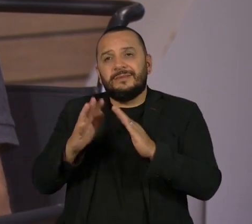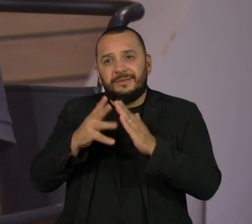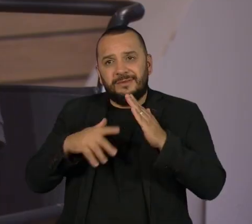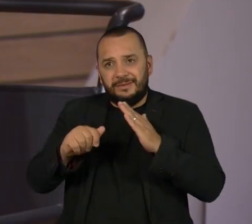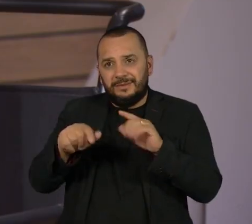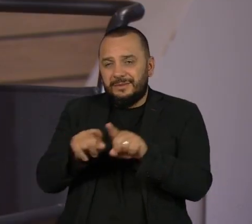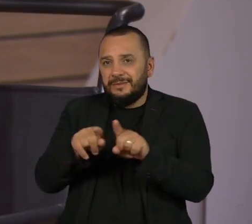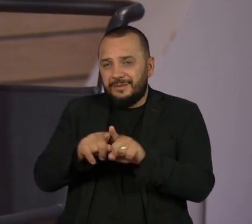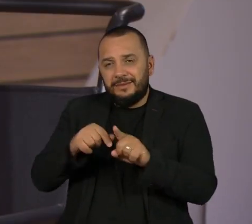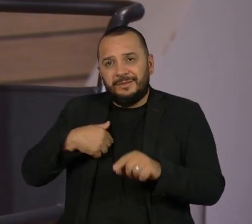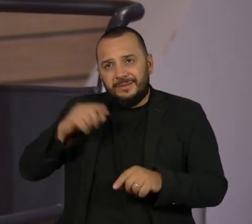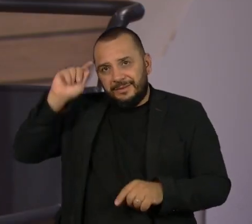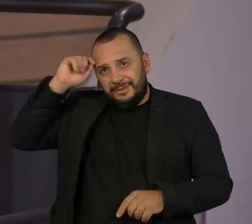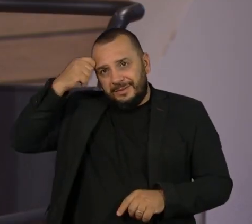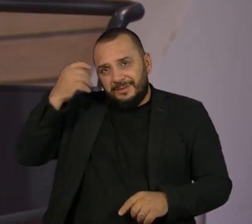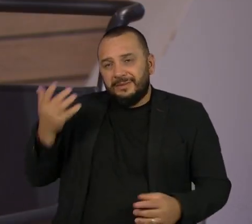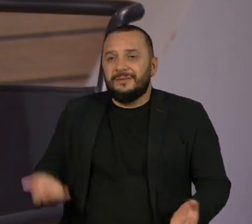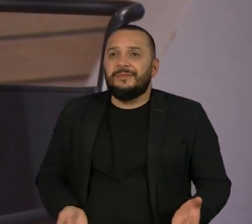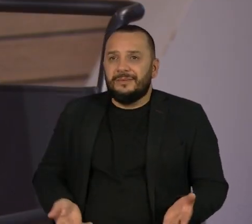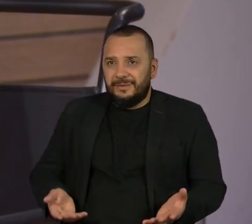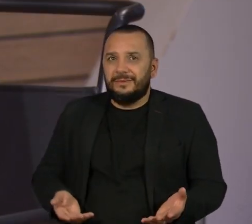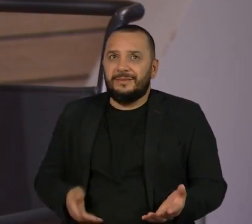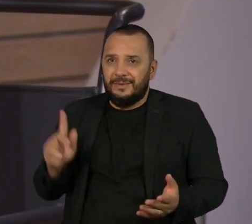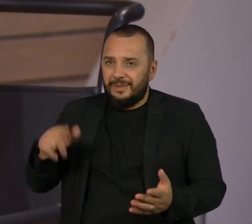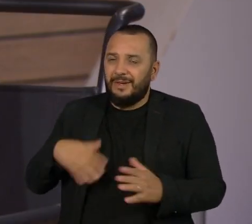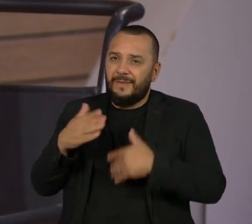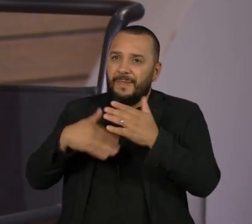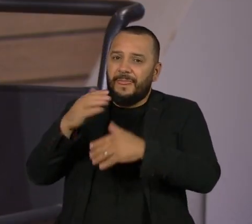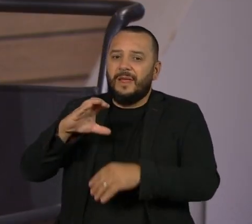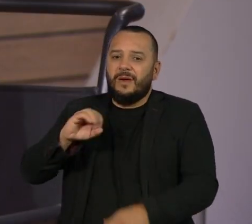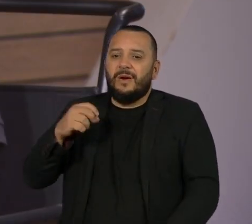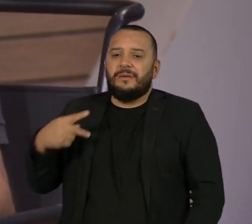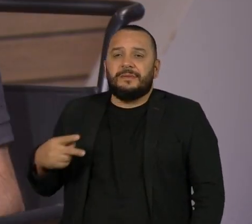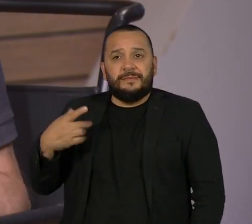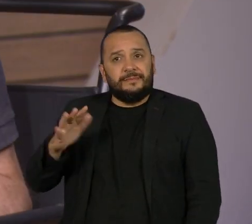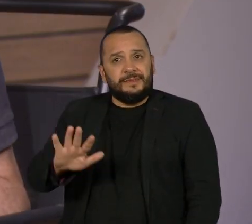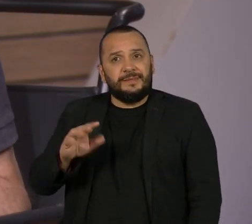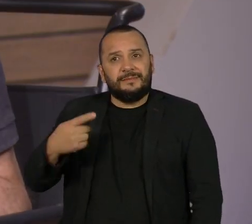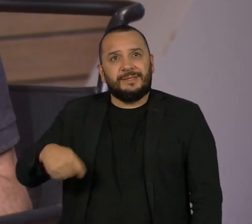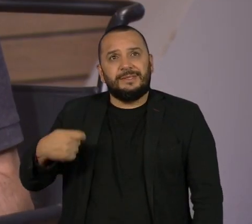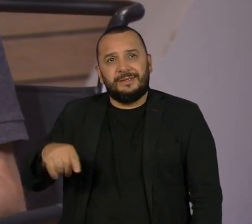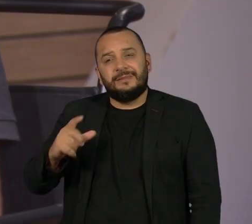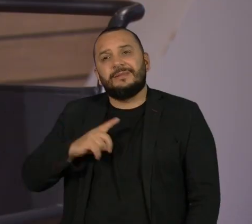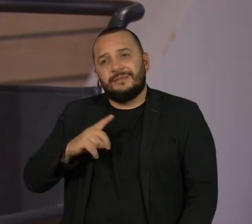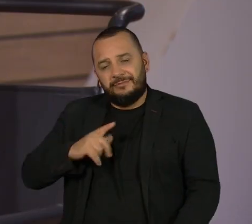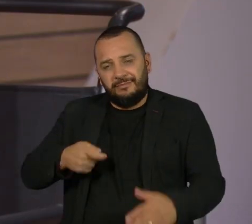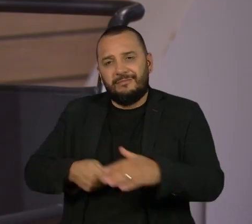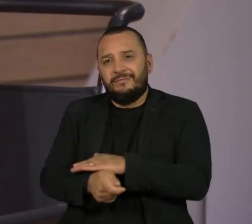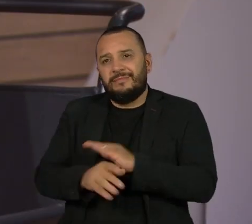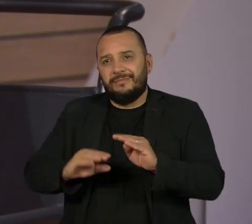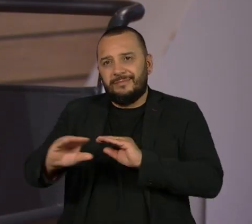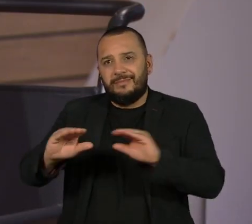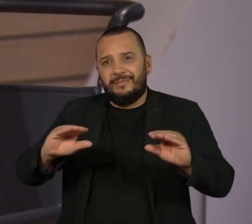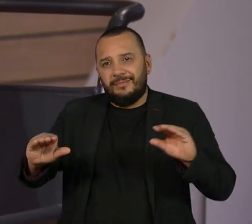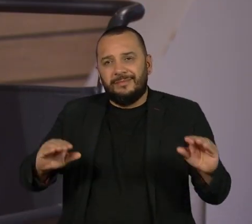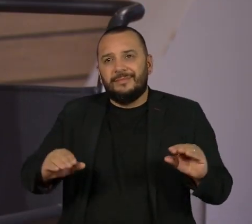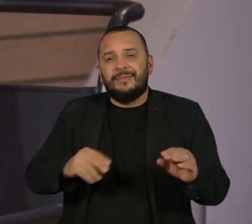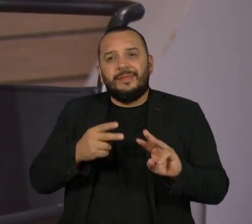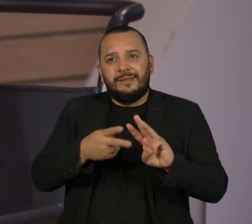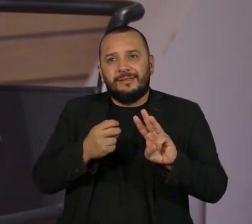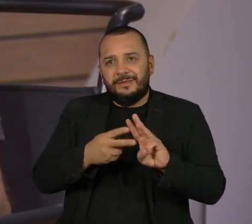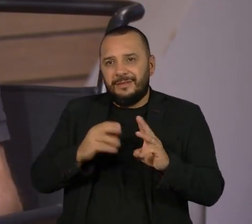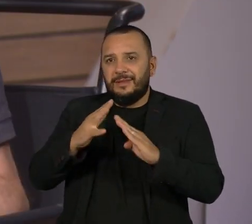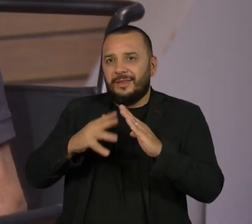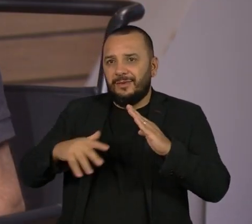isso foi um grande avanço dessa COP, mas precisa realmente do recurso chegar, tanto para os índios como para os